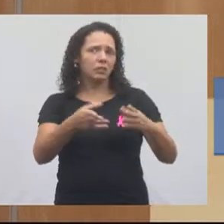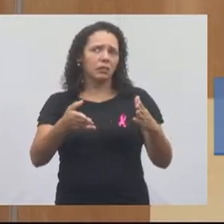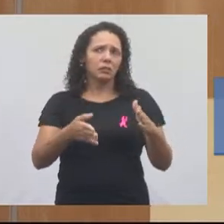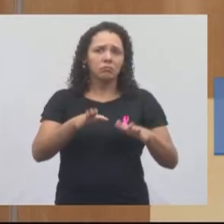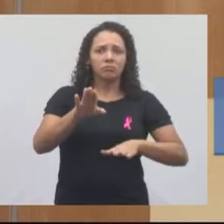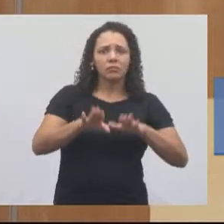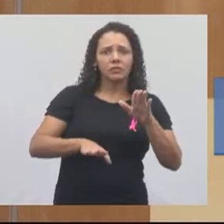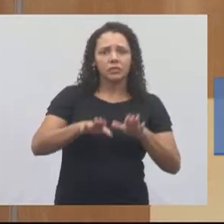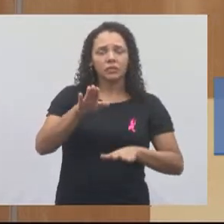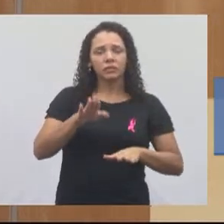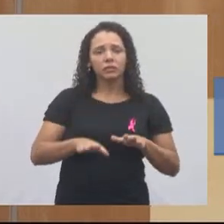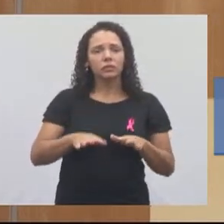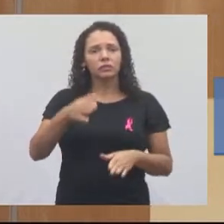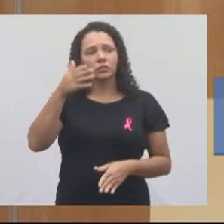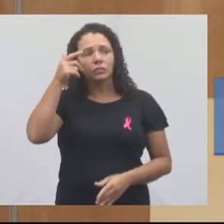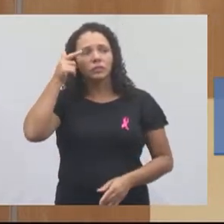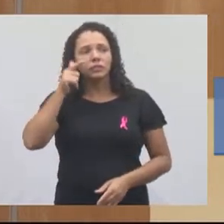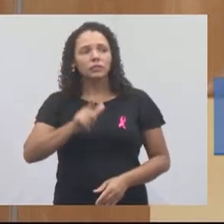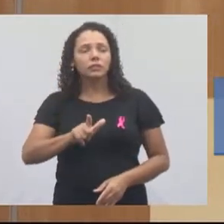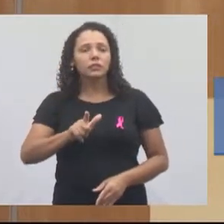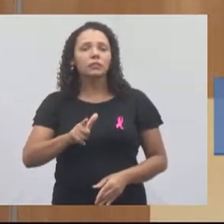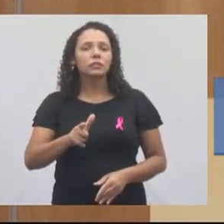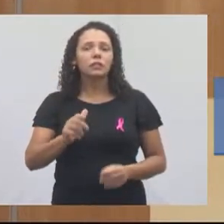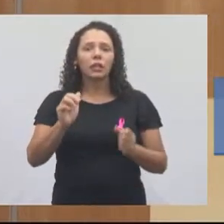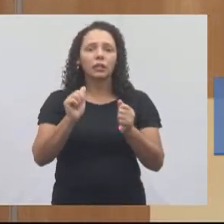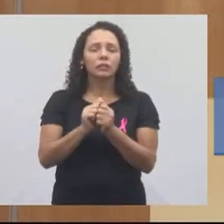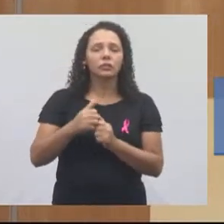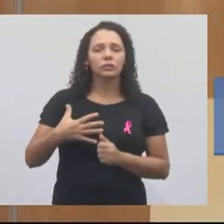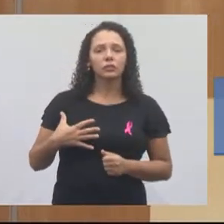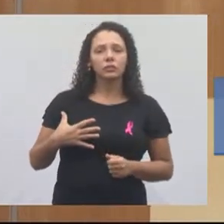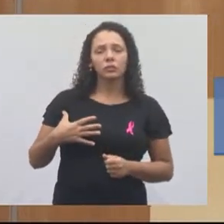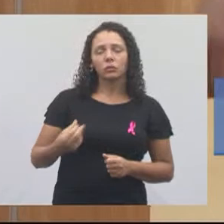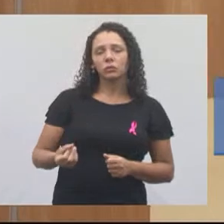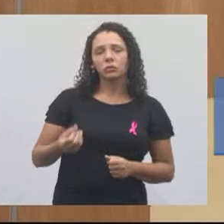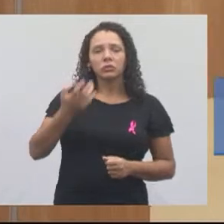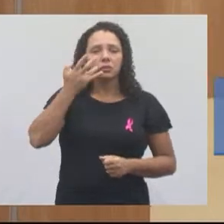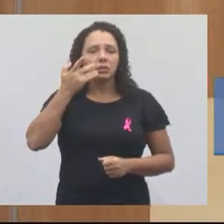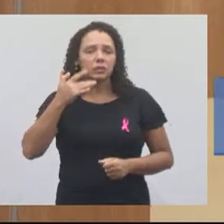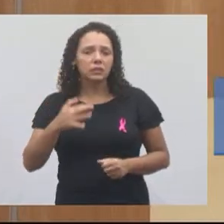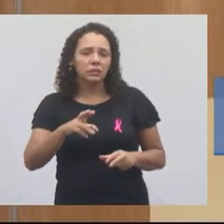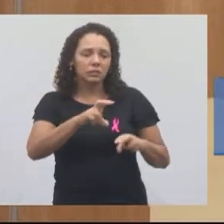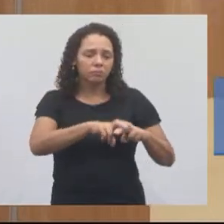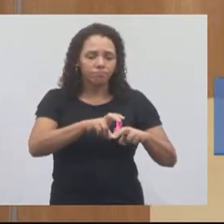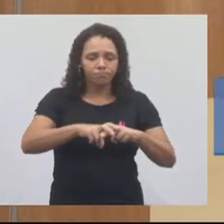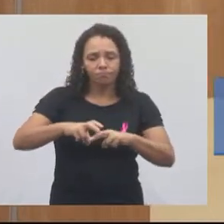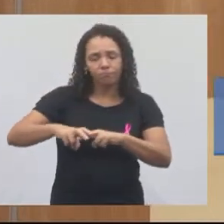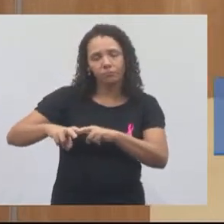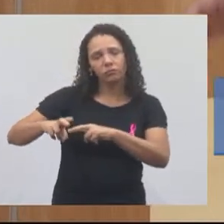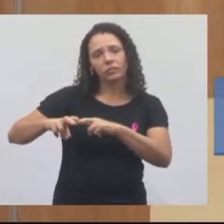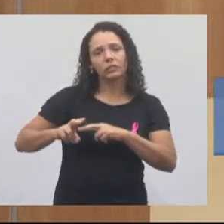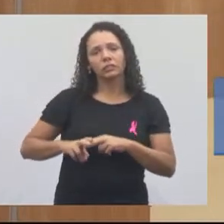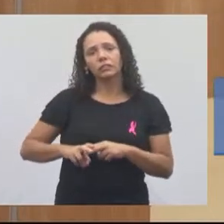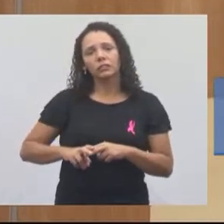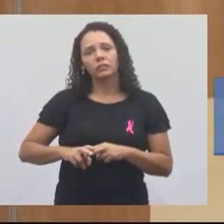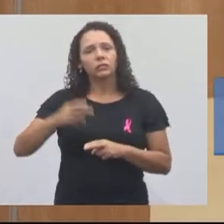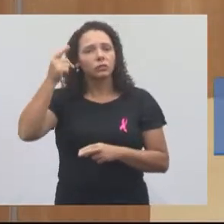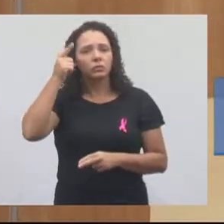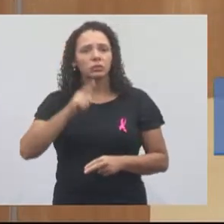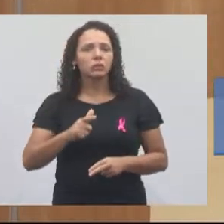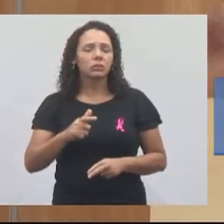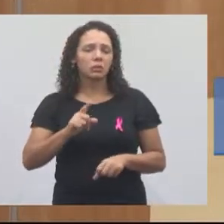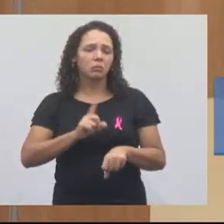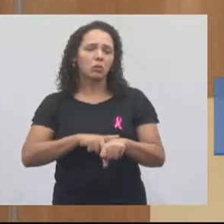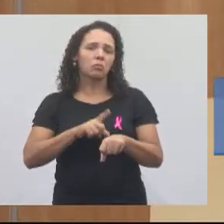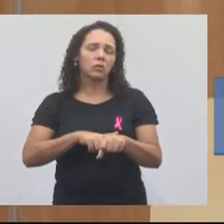vezes não consegue sentar com a tua criança, não consegue participar do momento em família na